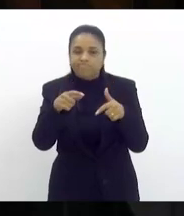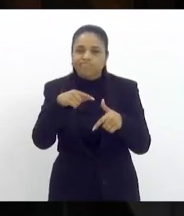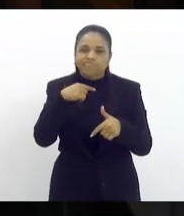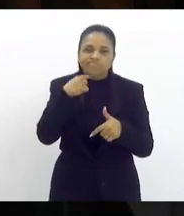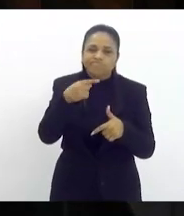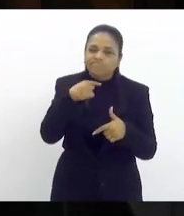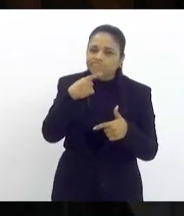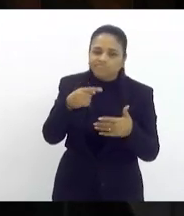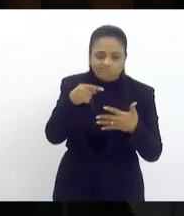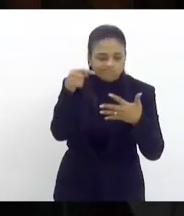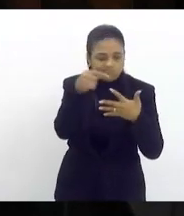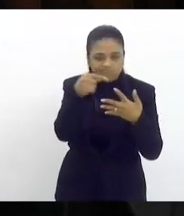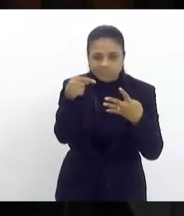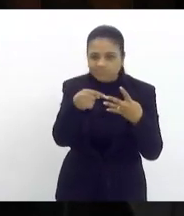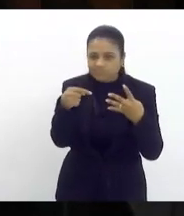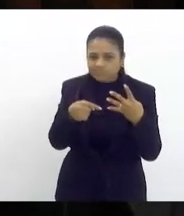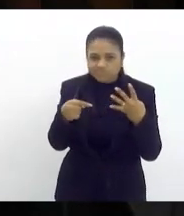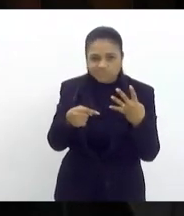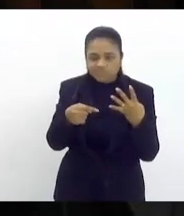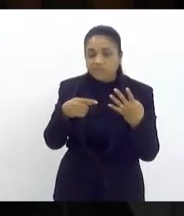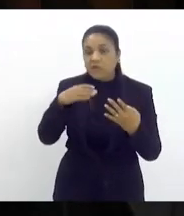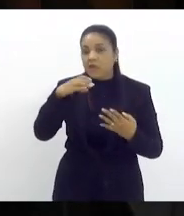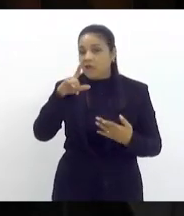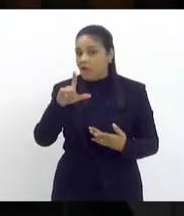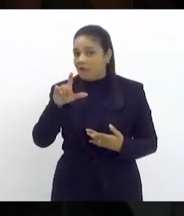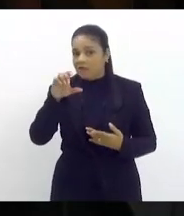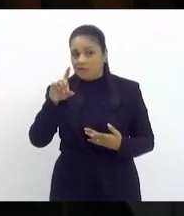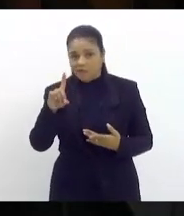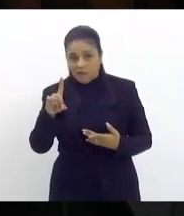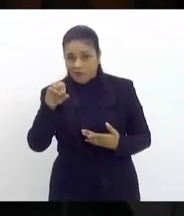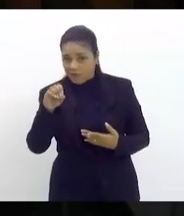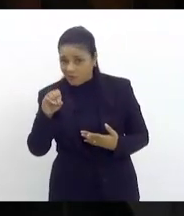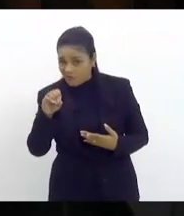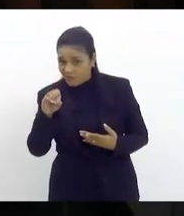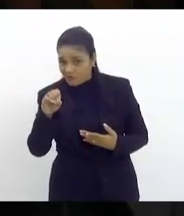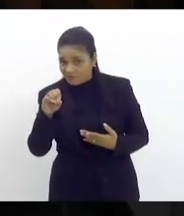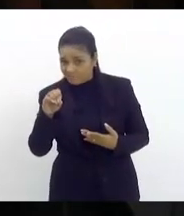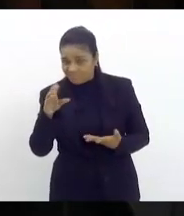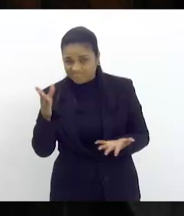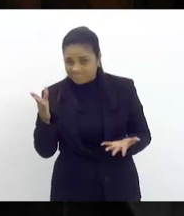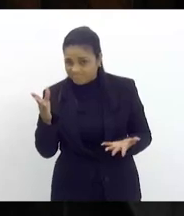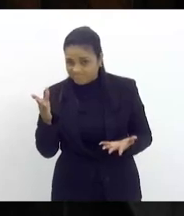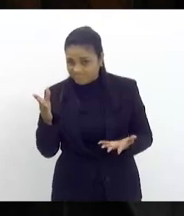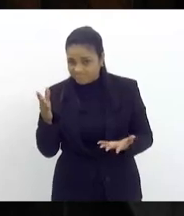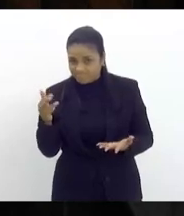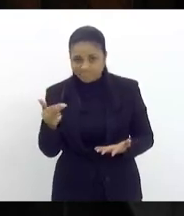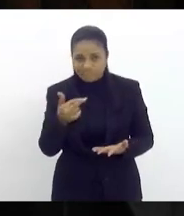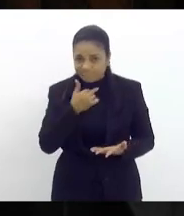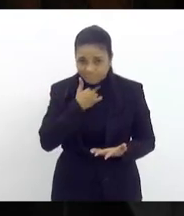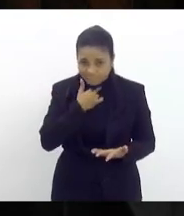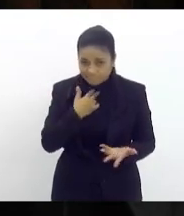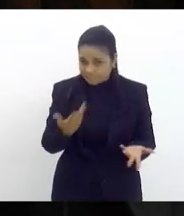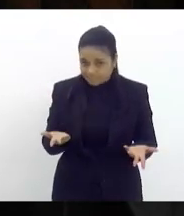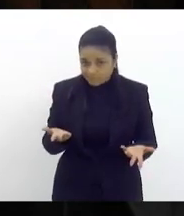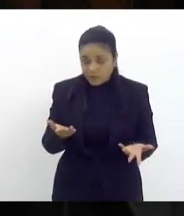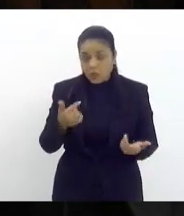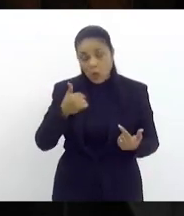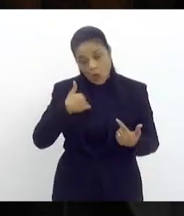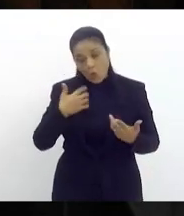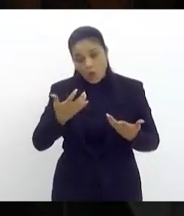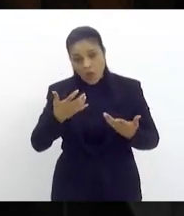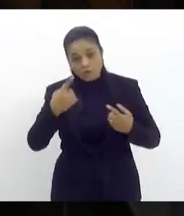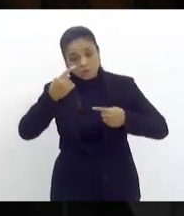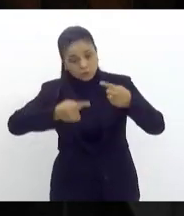destaque em LDO. Por isso, vou discutir, na época